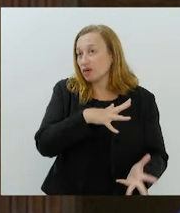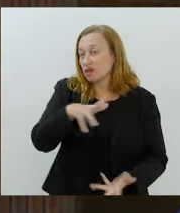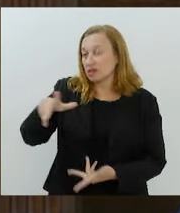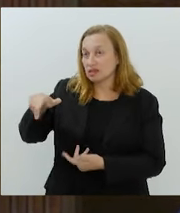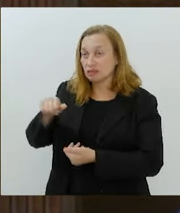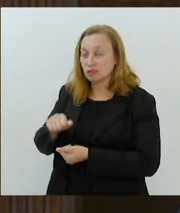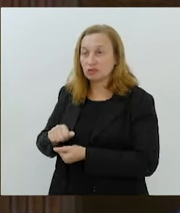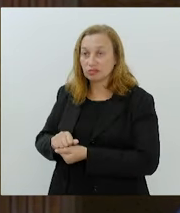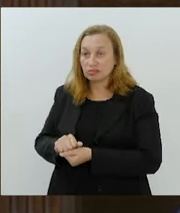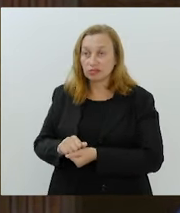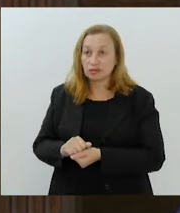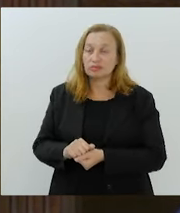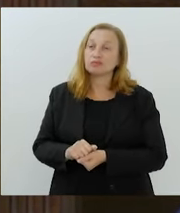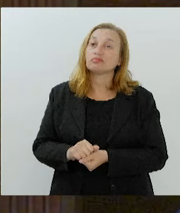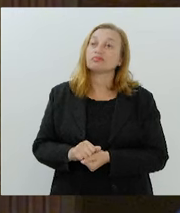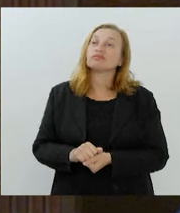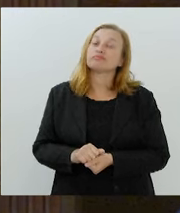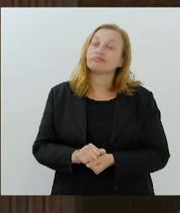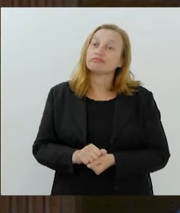roda, que nos rodeia.